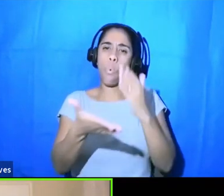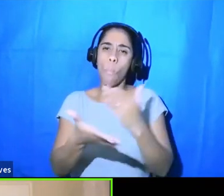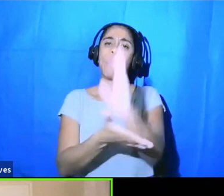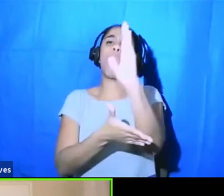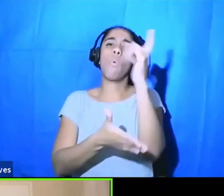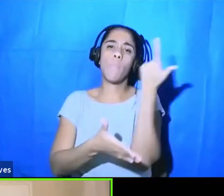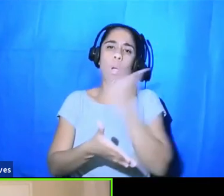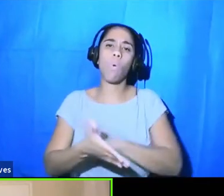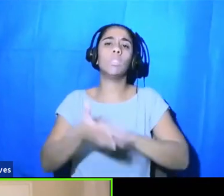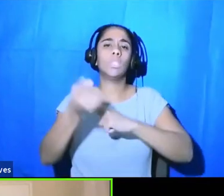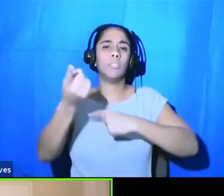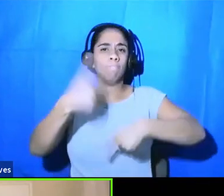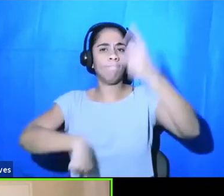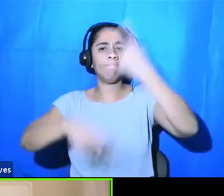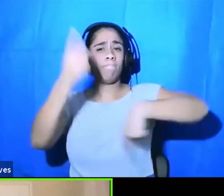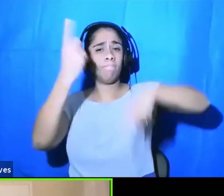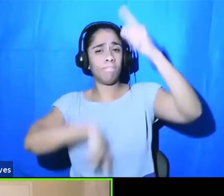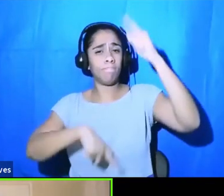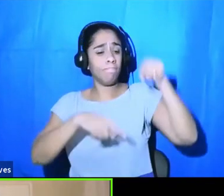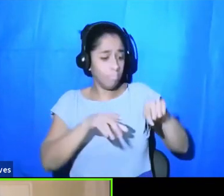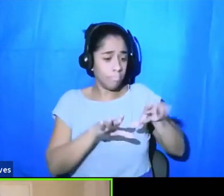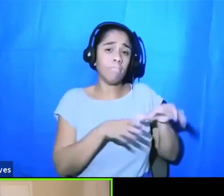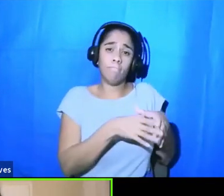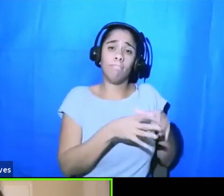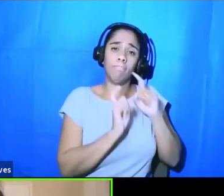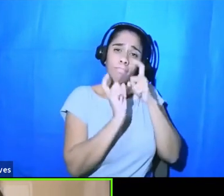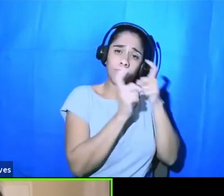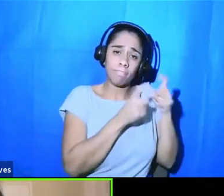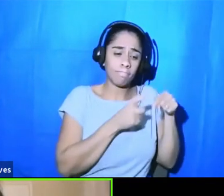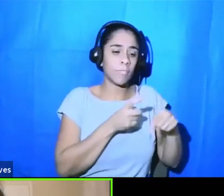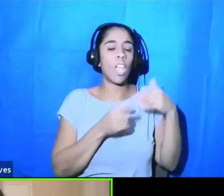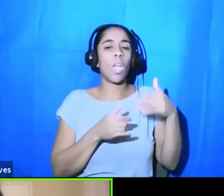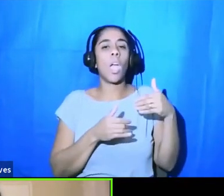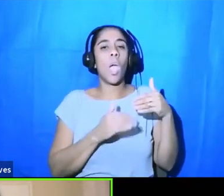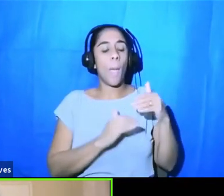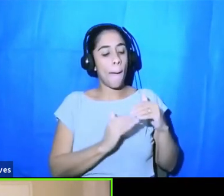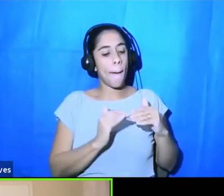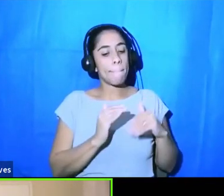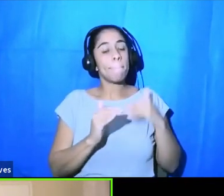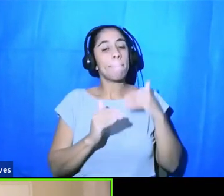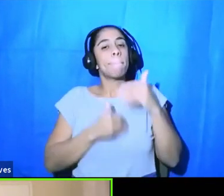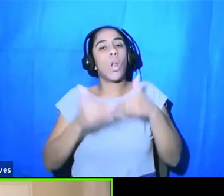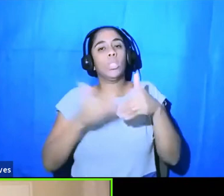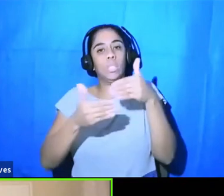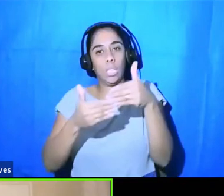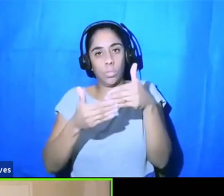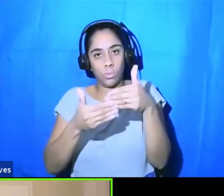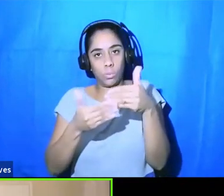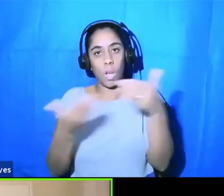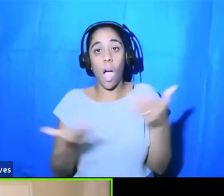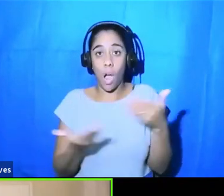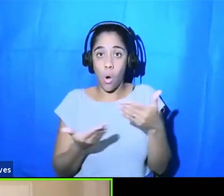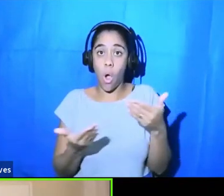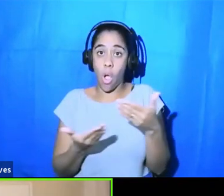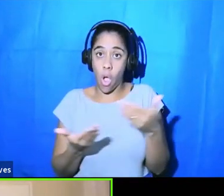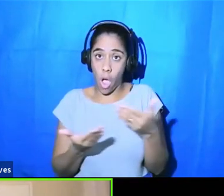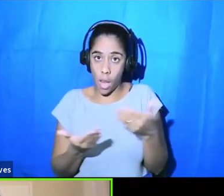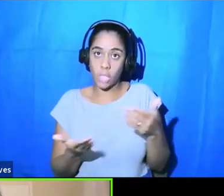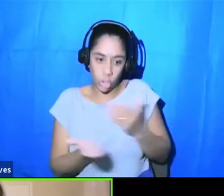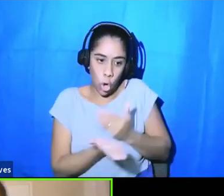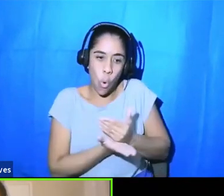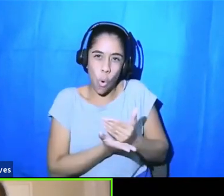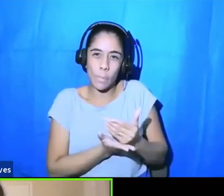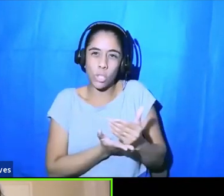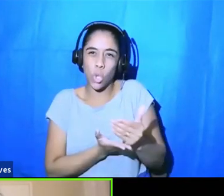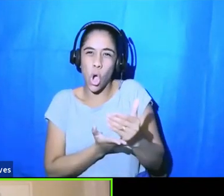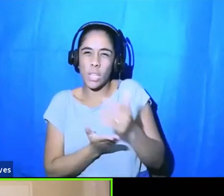é algo, e isso depois vamos poder seguir profundizando, que foi mudando nessas primeiras semanas do desenvolvimento da convenção. seja, nós conseguimos